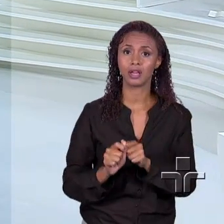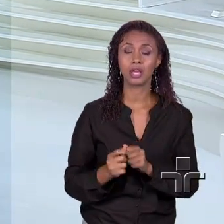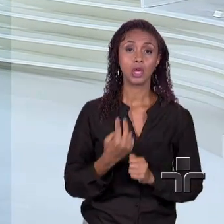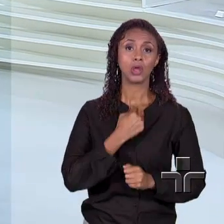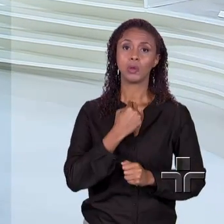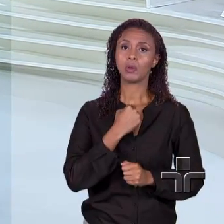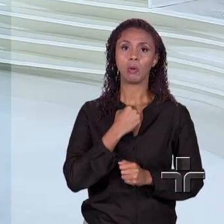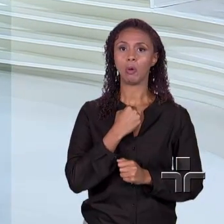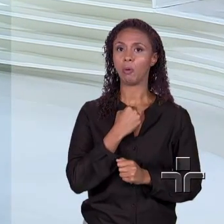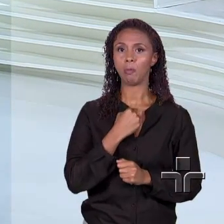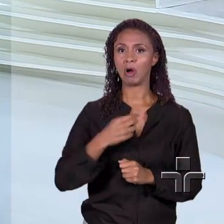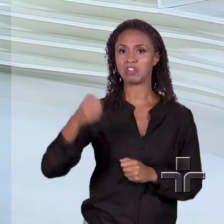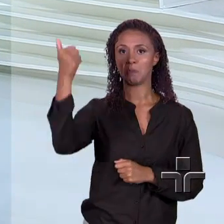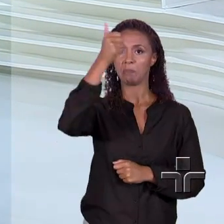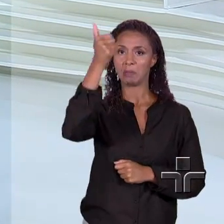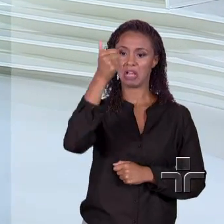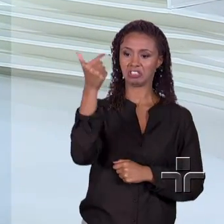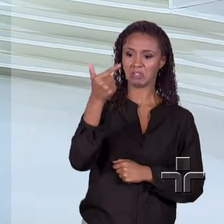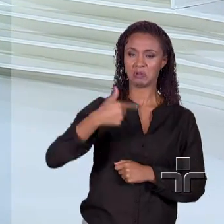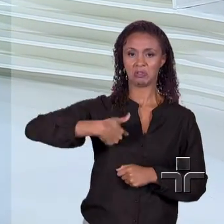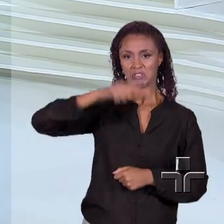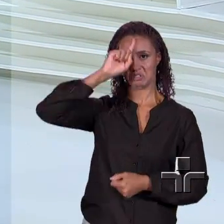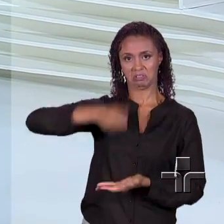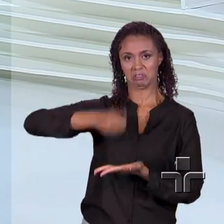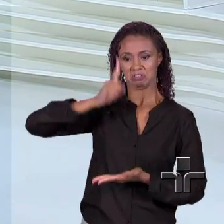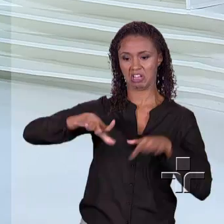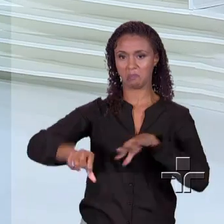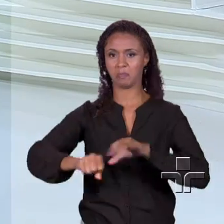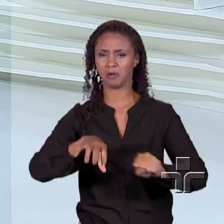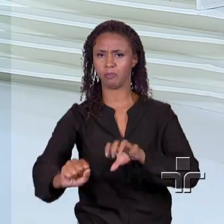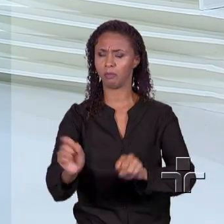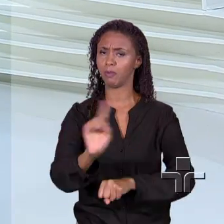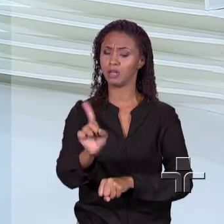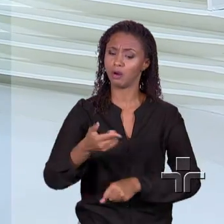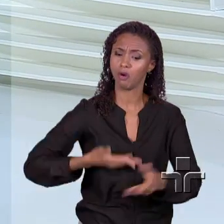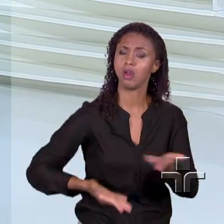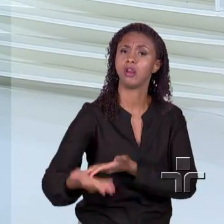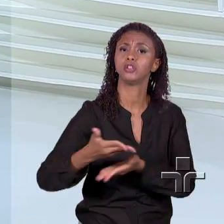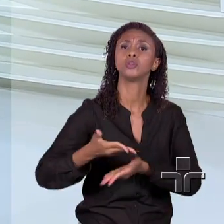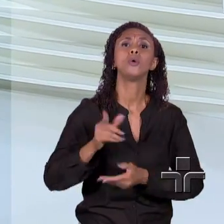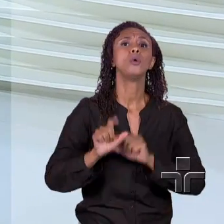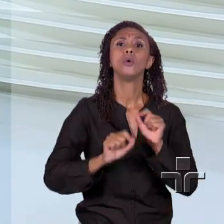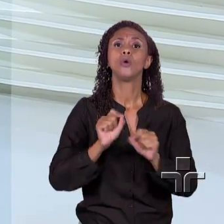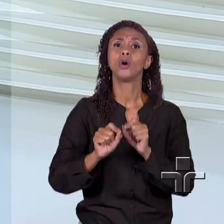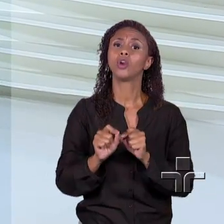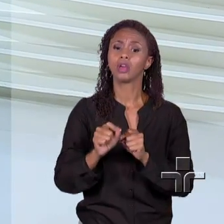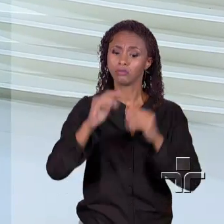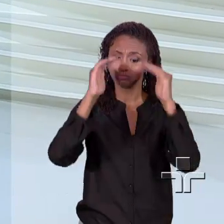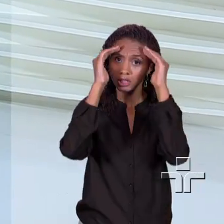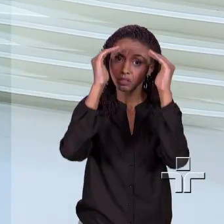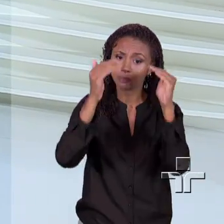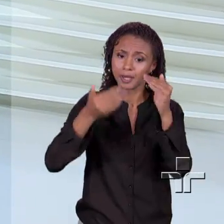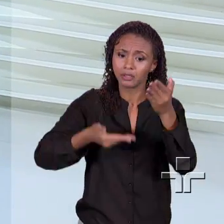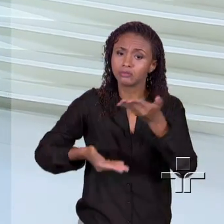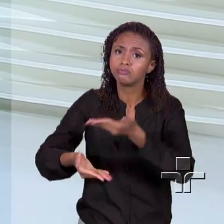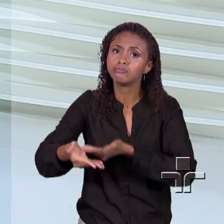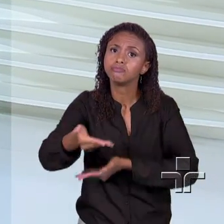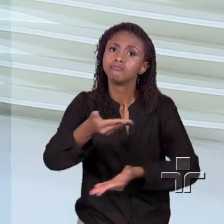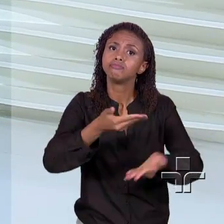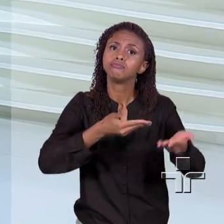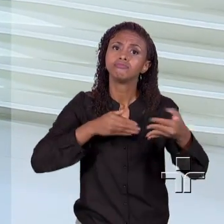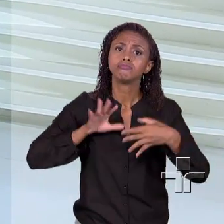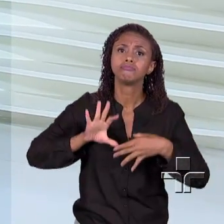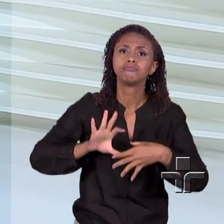vertical, neocolonial, mas de respeito e de criar laços e respeito aos